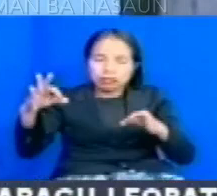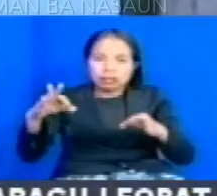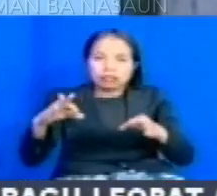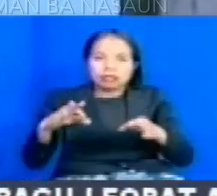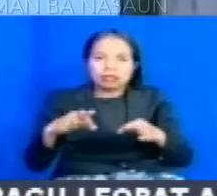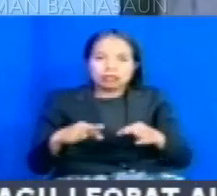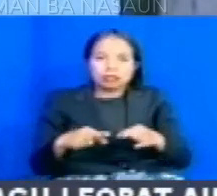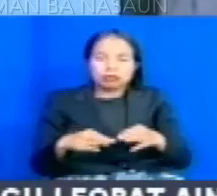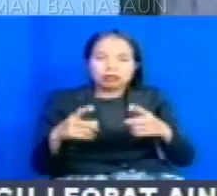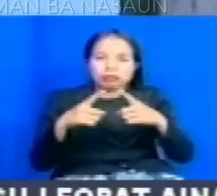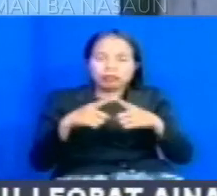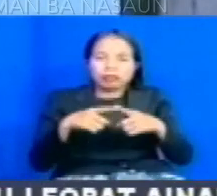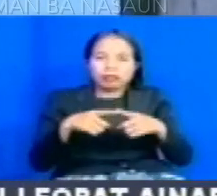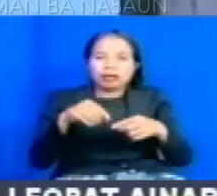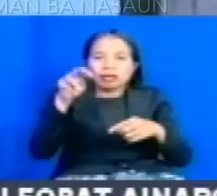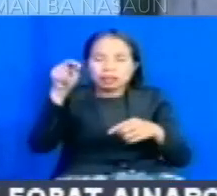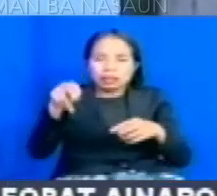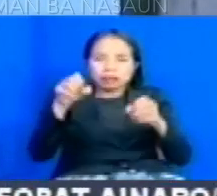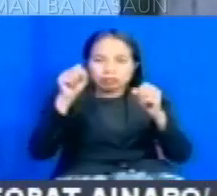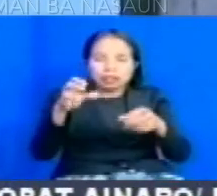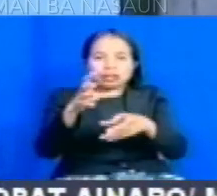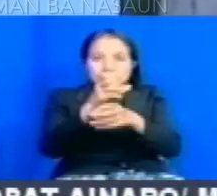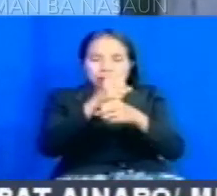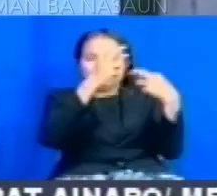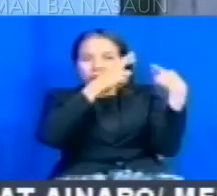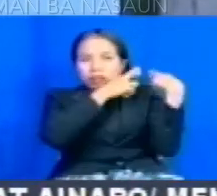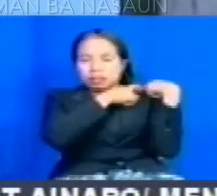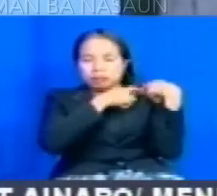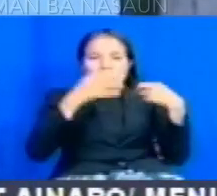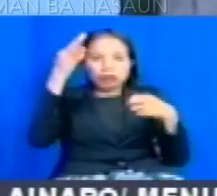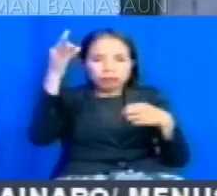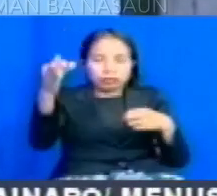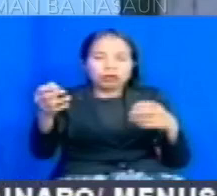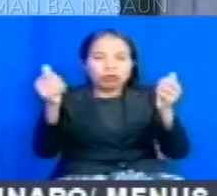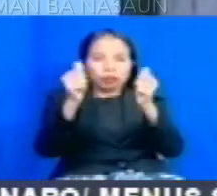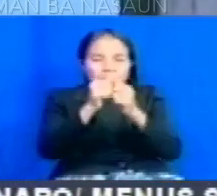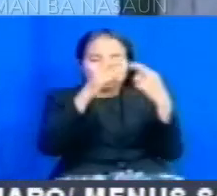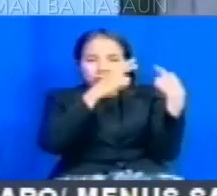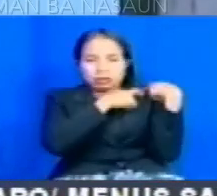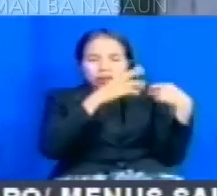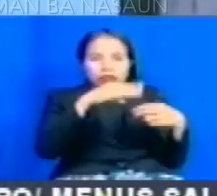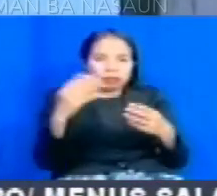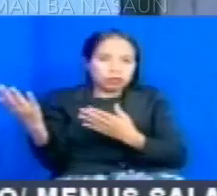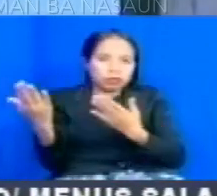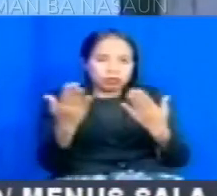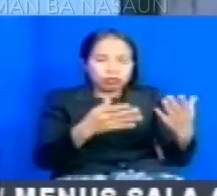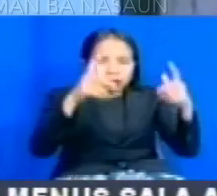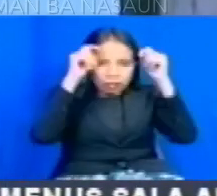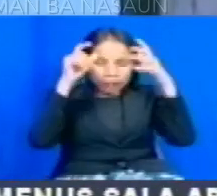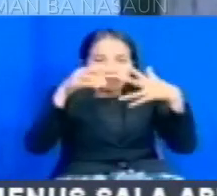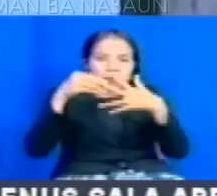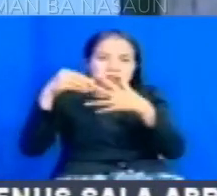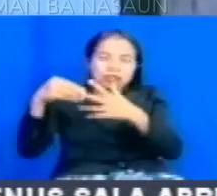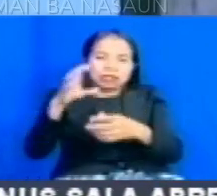de Niambania, a tu bene simo clari de Noriba oi, con responsabilidade no mos, Nori Timor-Leste,